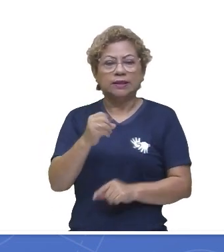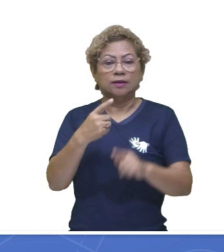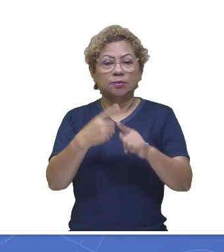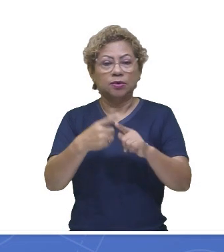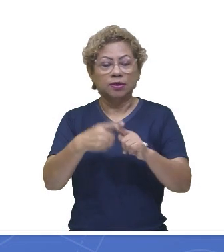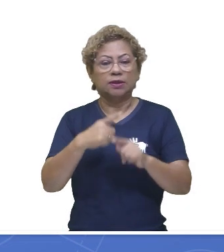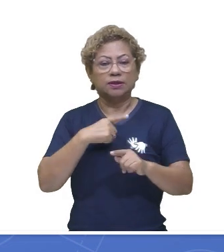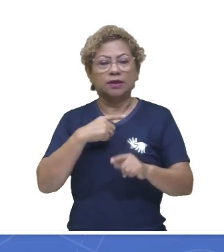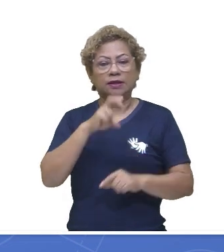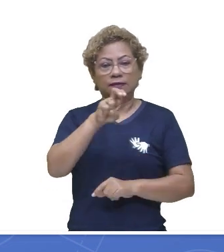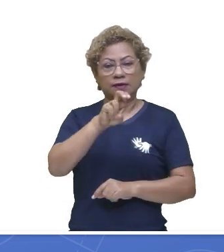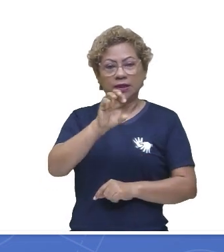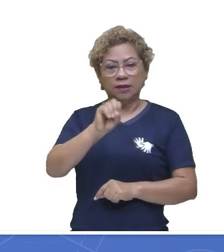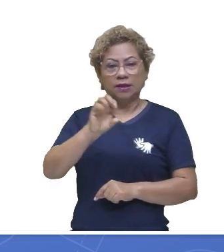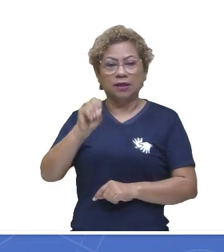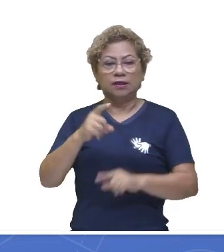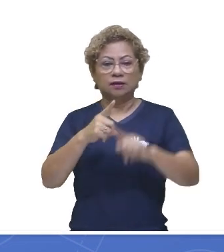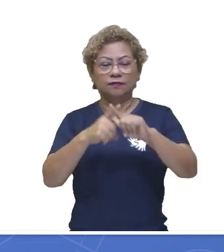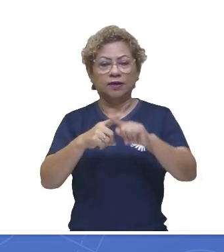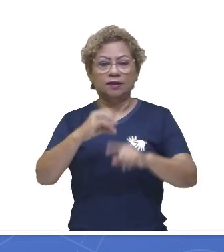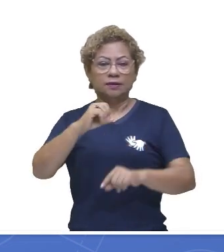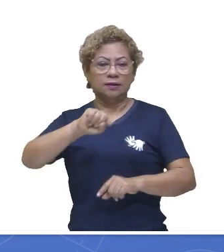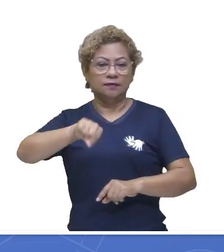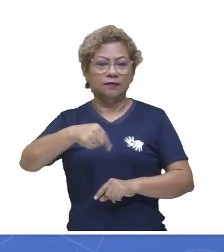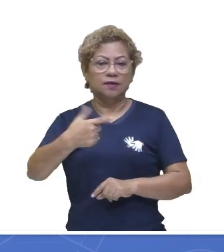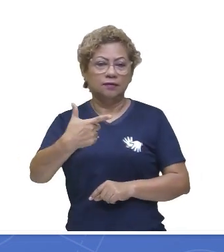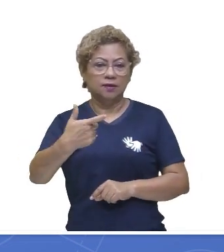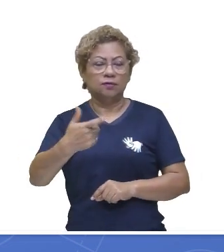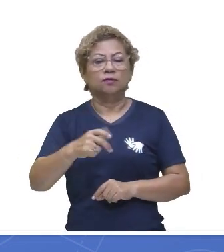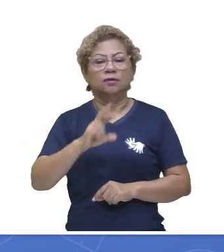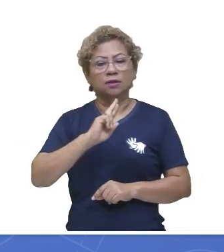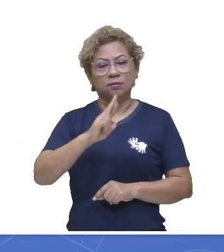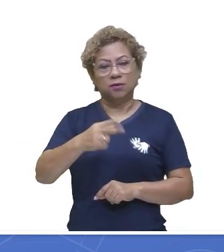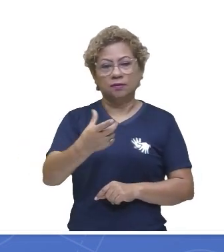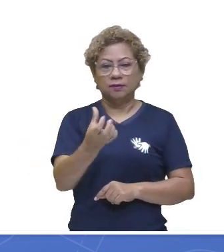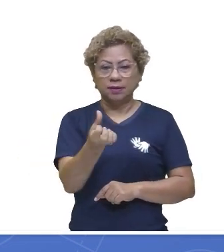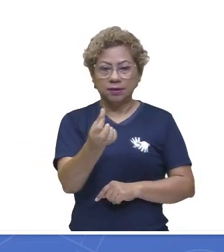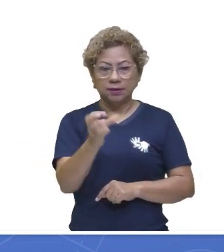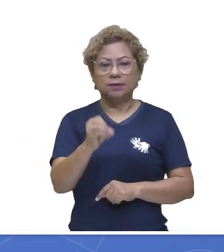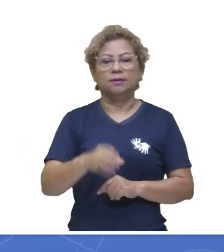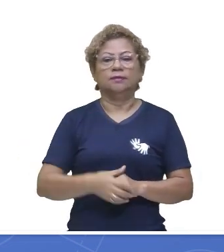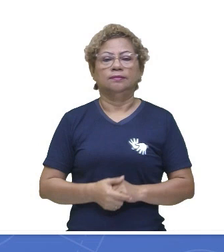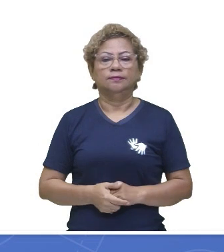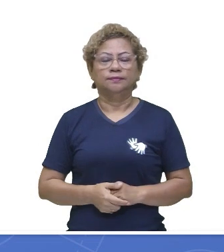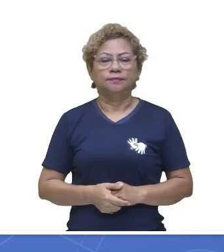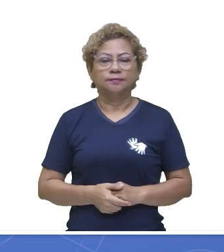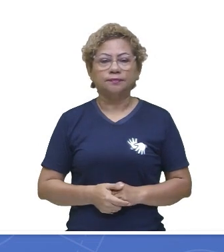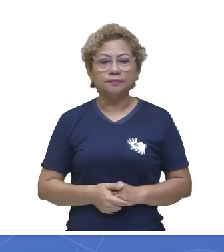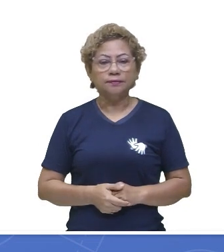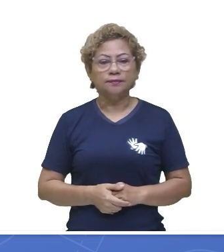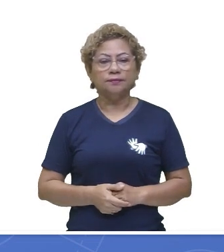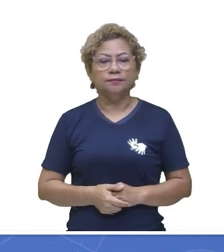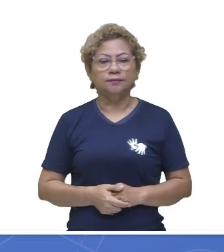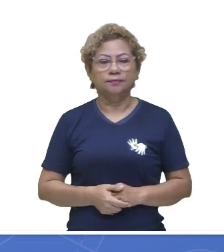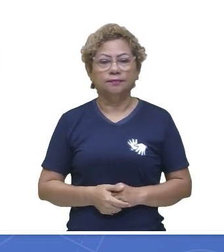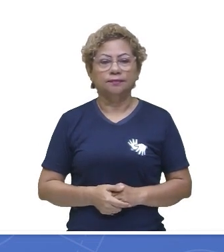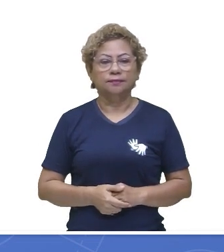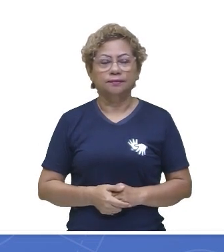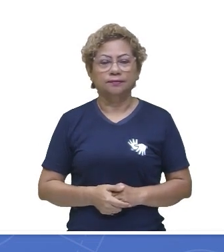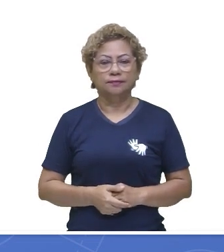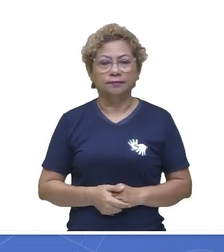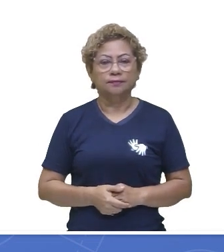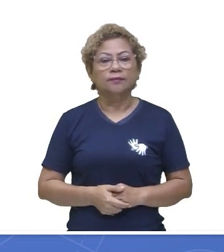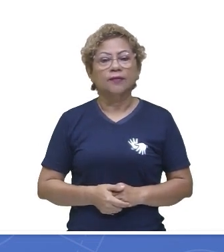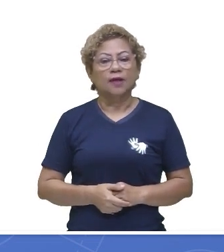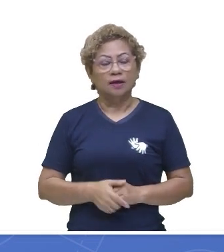vezes 0,12, 60. Multiplica 60 vezes 200. 6 vezes 2 é 12, e aí repete os três